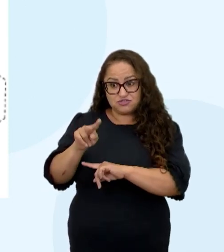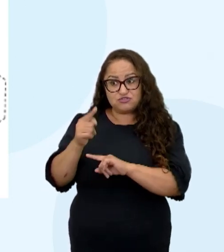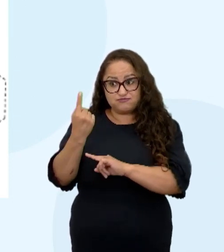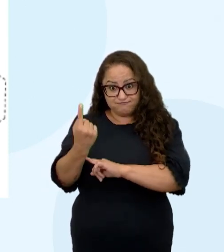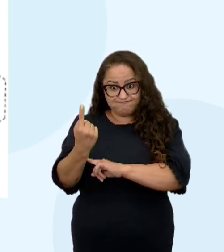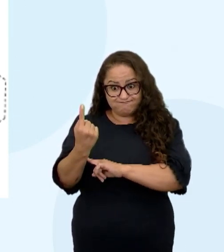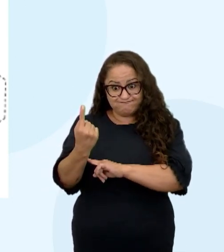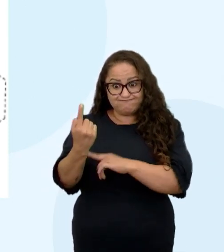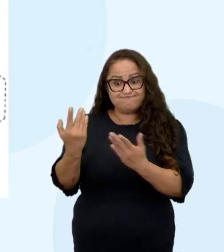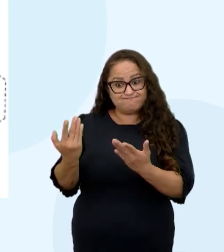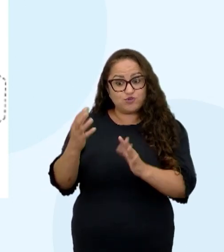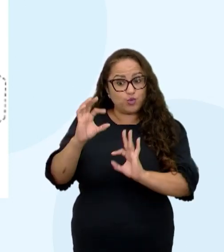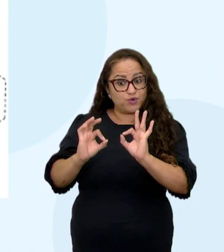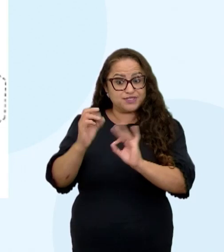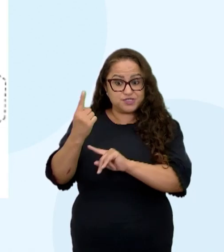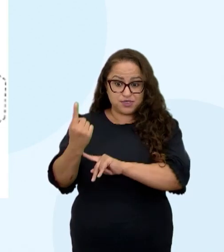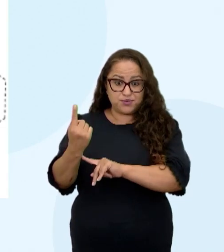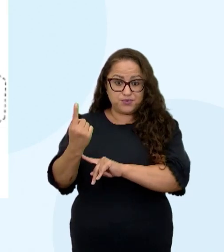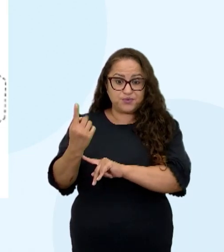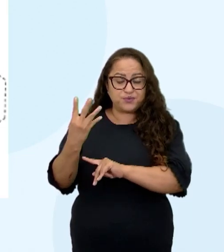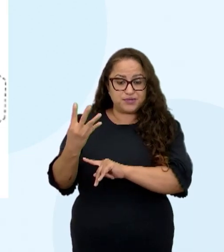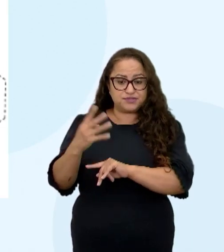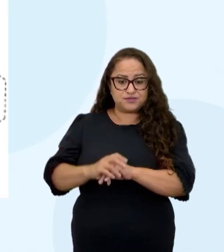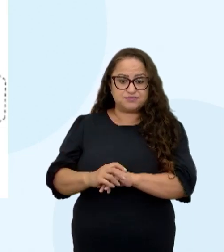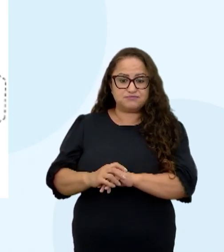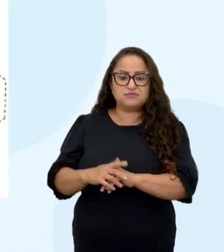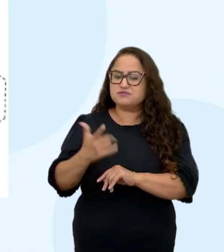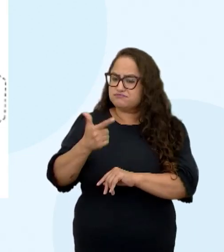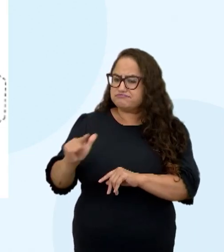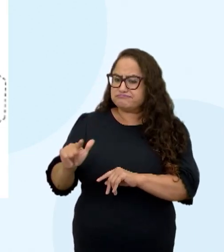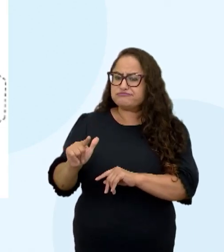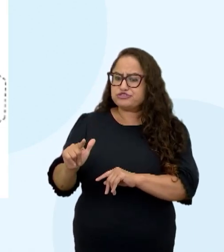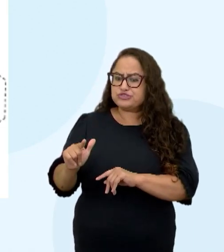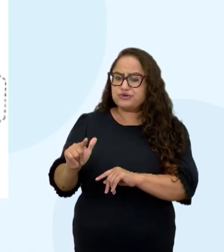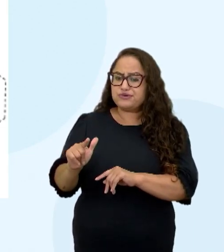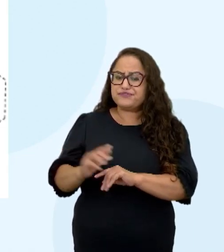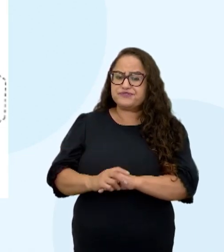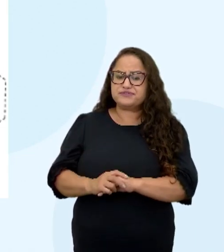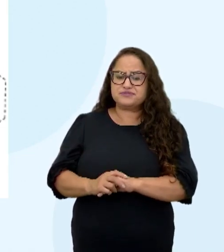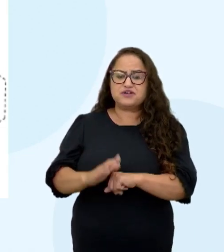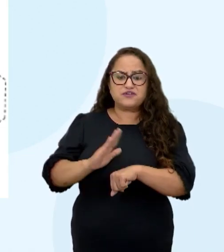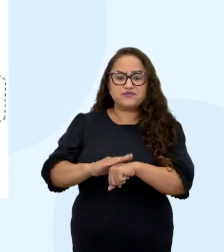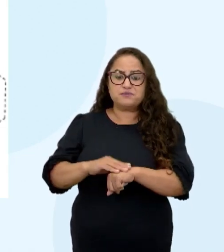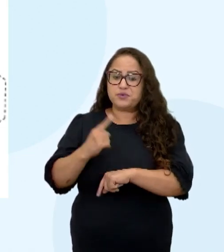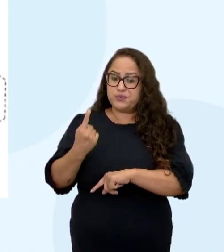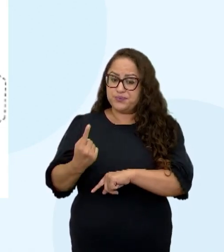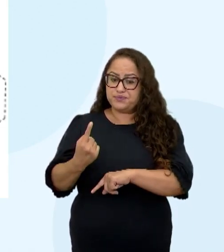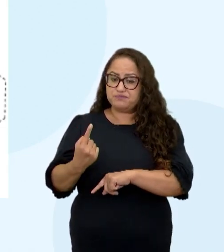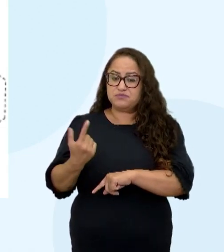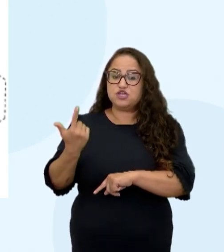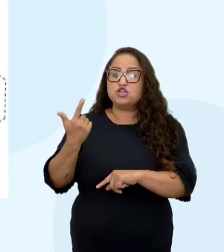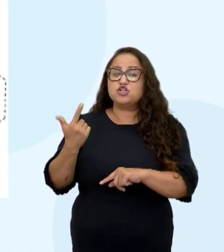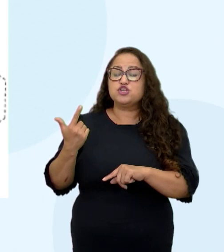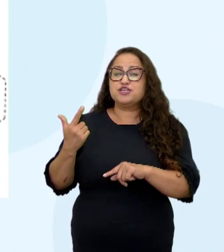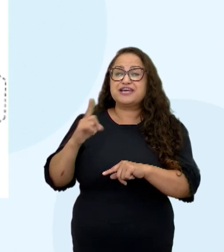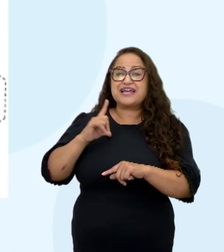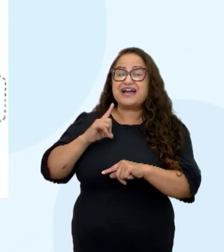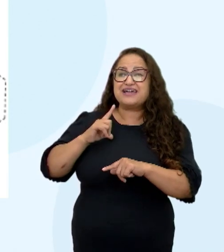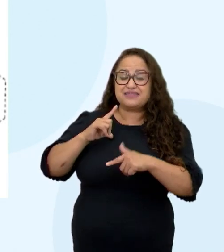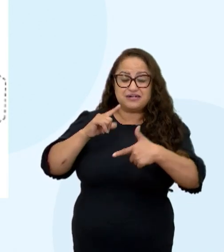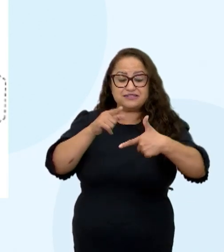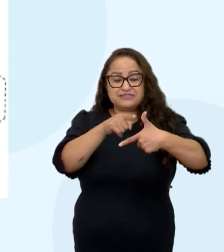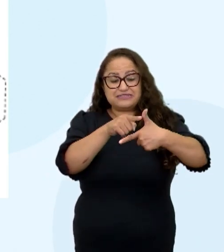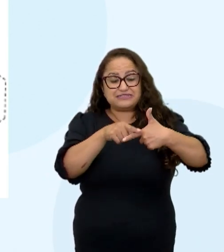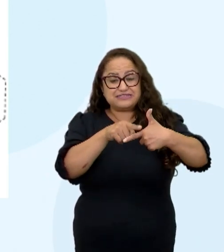pedaços formam mais 1, 4. Aqui embaixo a mesma coisa, ó. Esses 2 pedaços formam mais 1. E os cantos, ó,